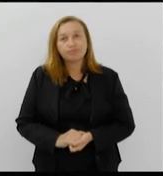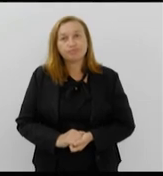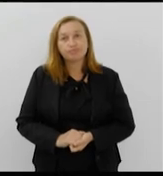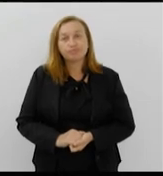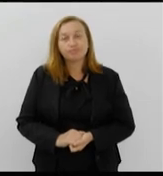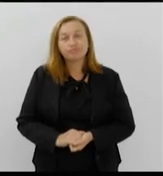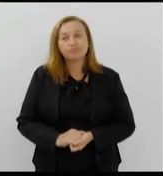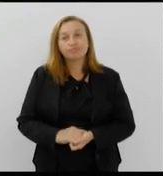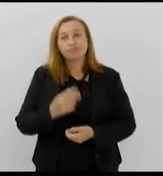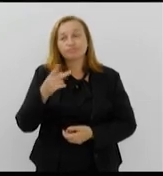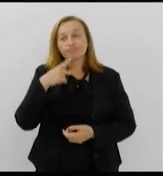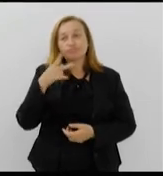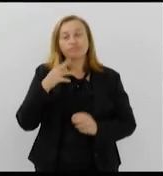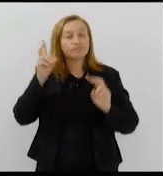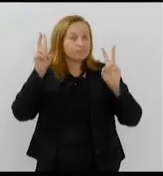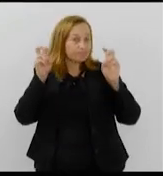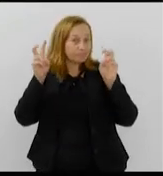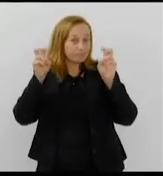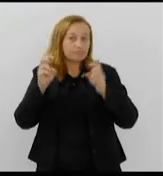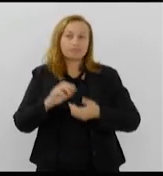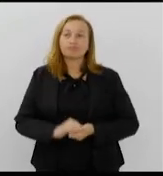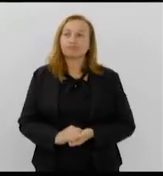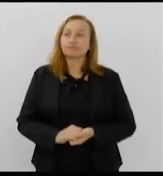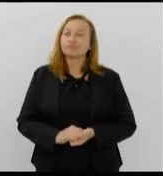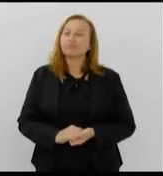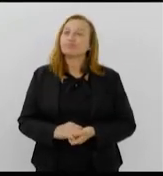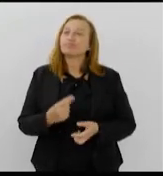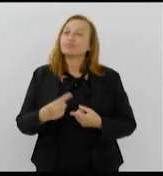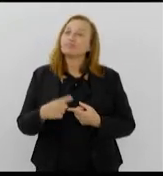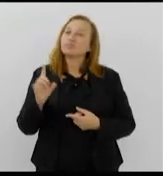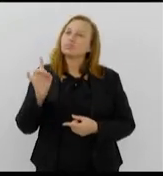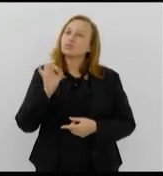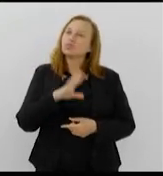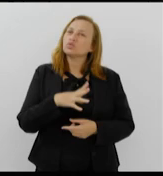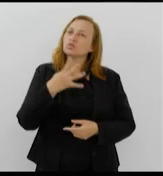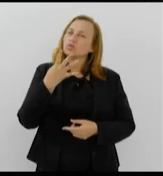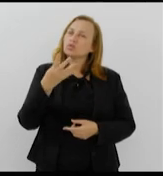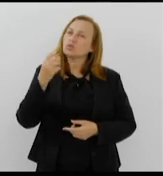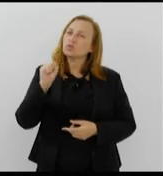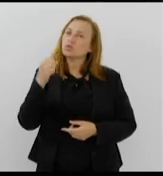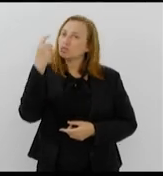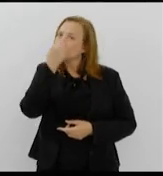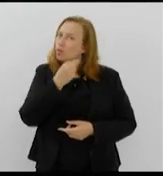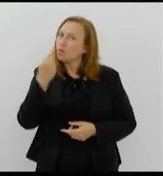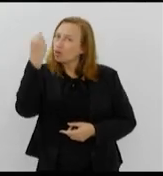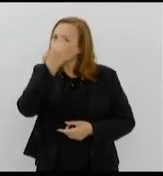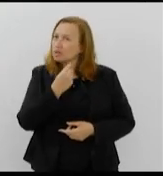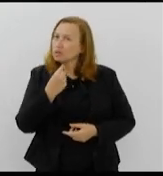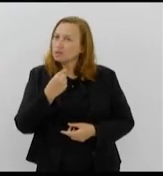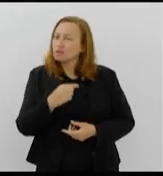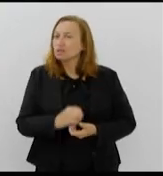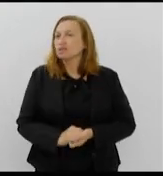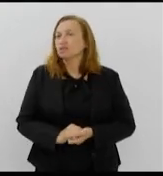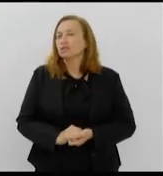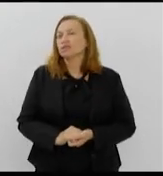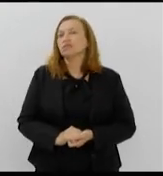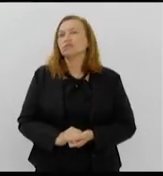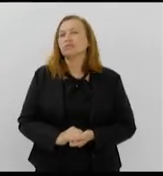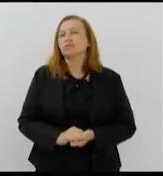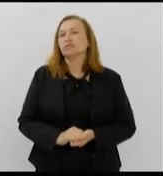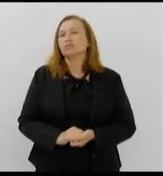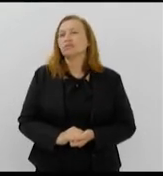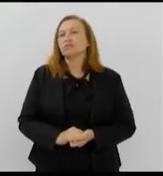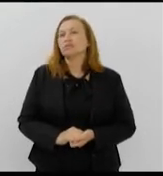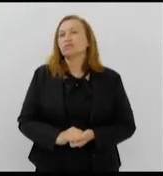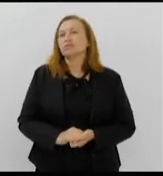E estou falando para esse tema porque, nas últimas 48 horas, de uma maneira